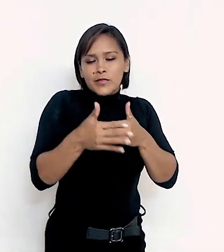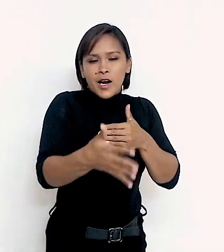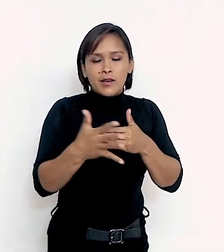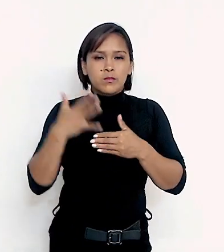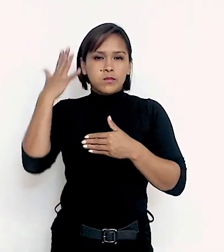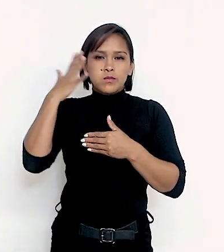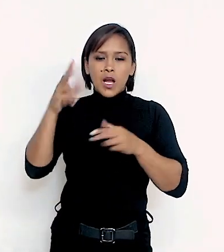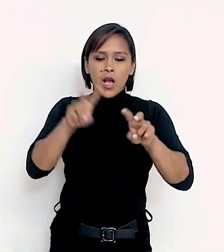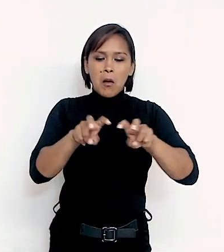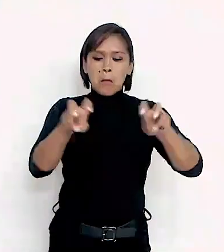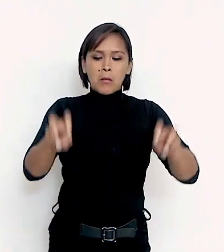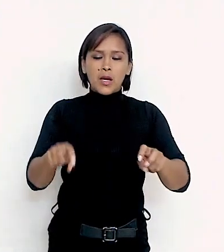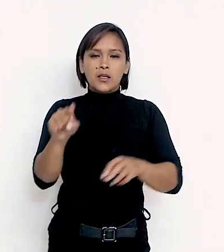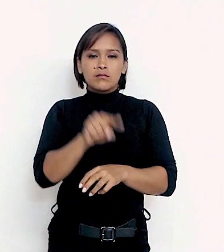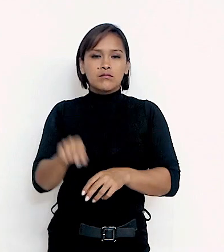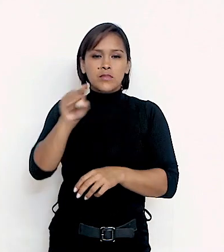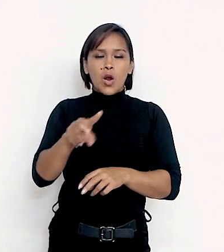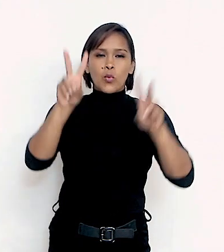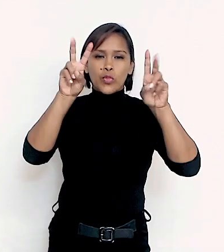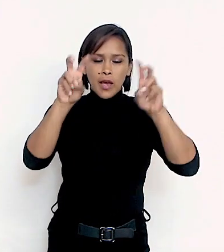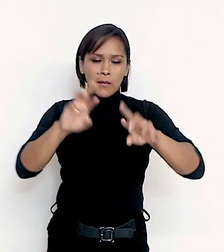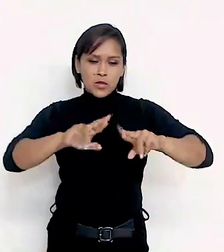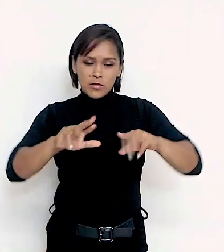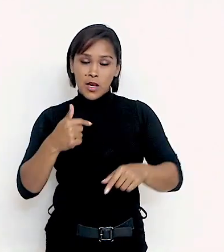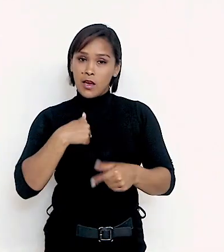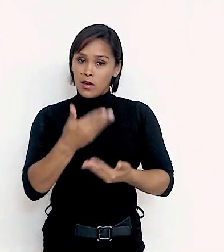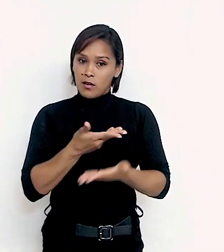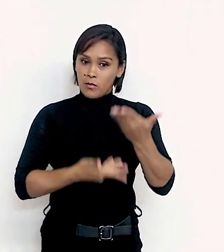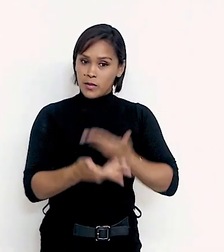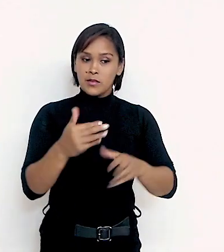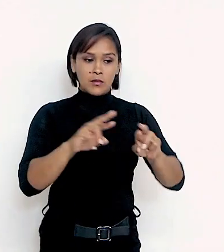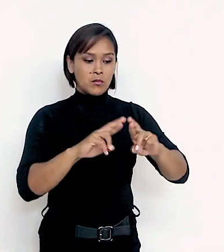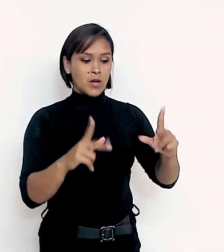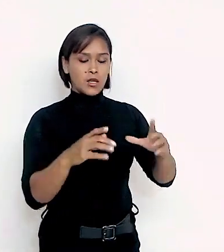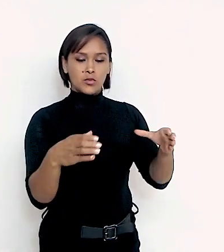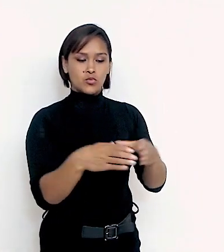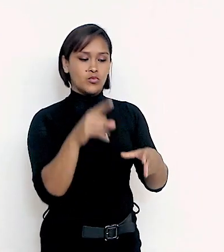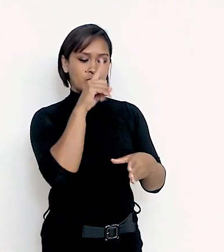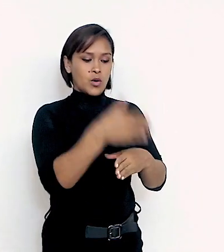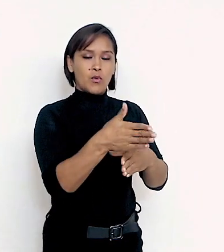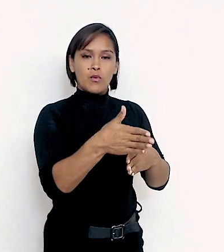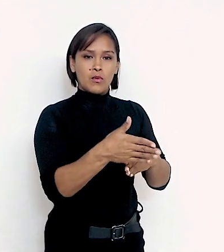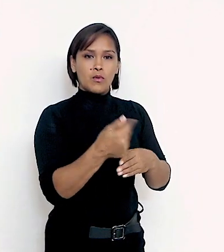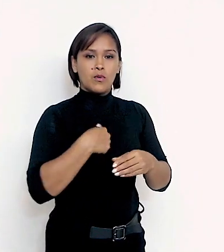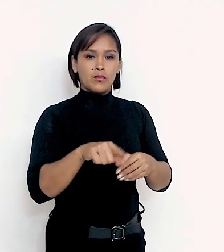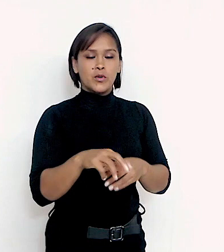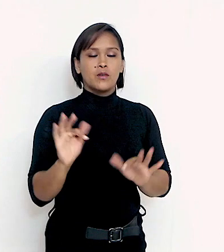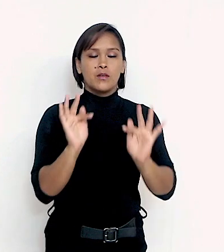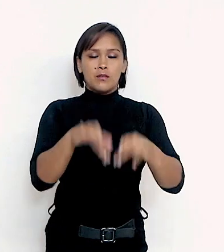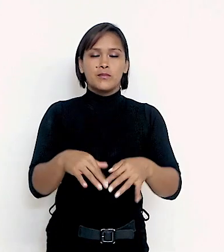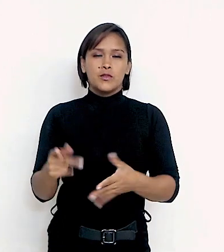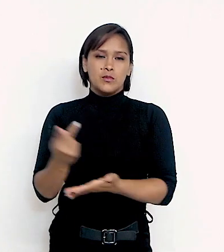mesas redondas temáticas e o inclusive Participei de uma dessas mesas redondas da última